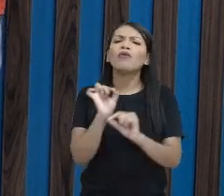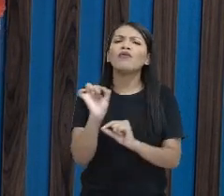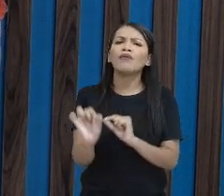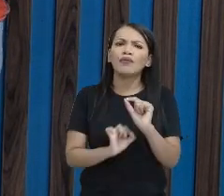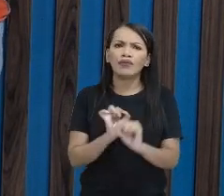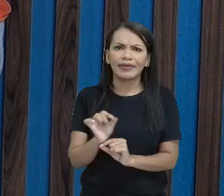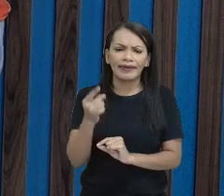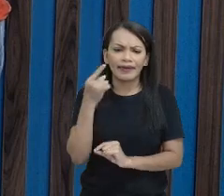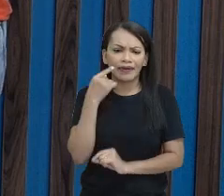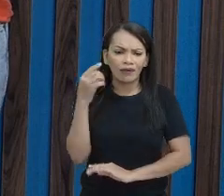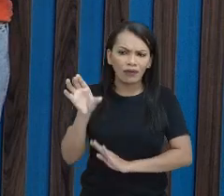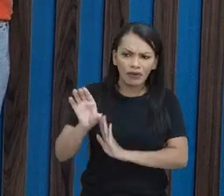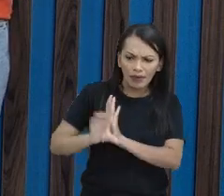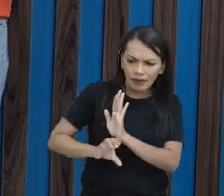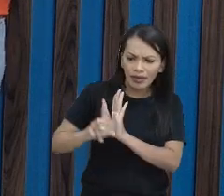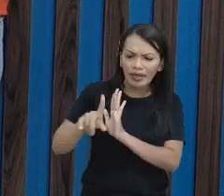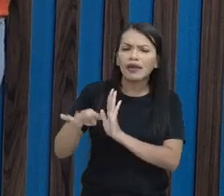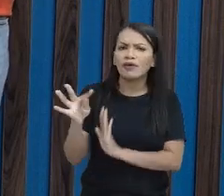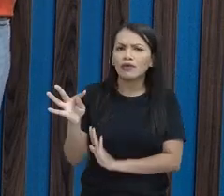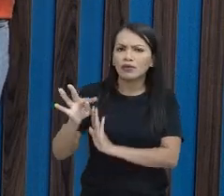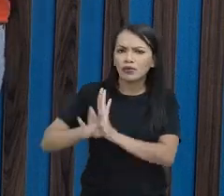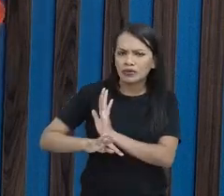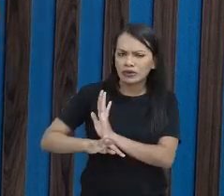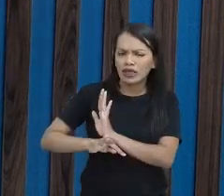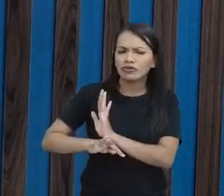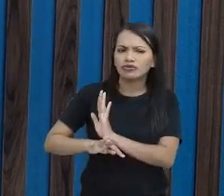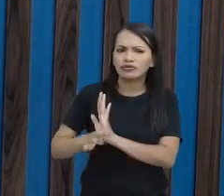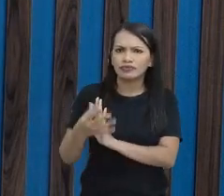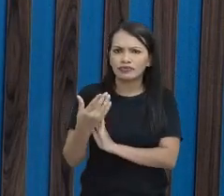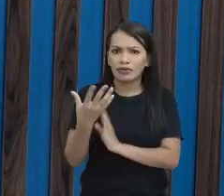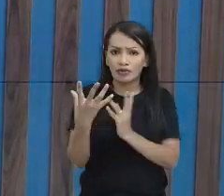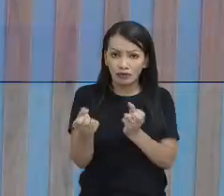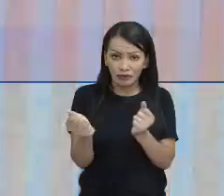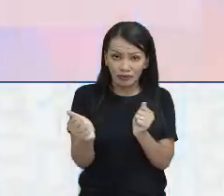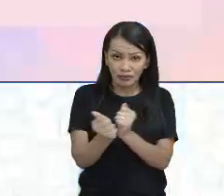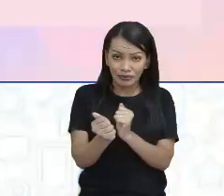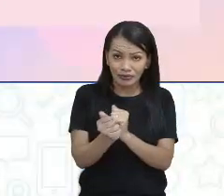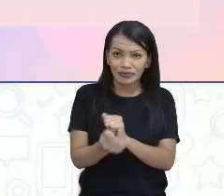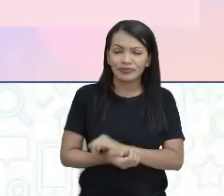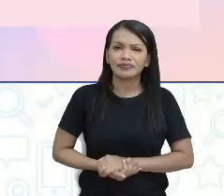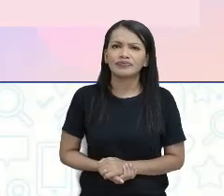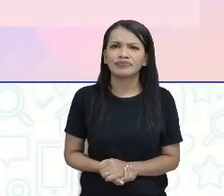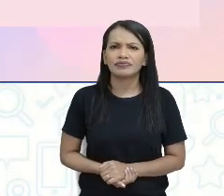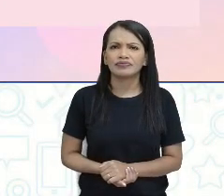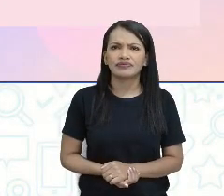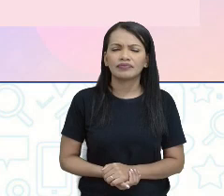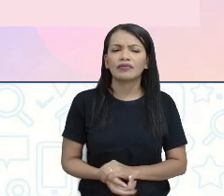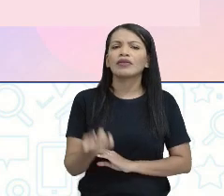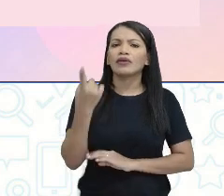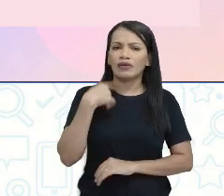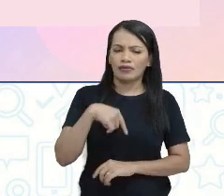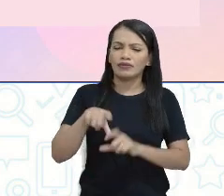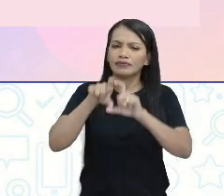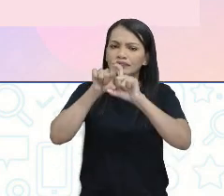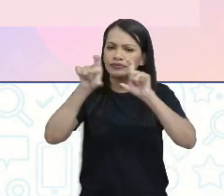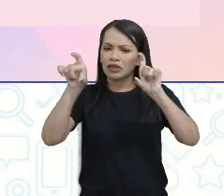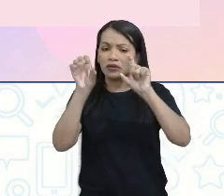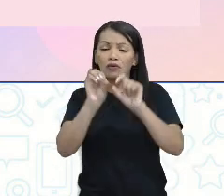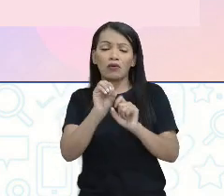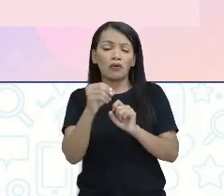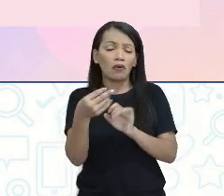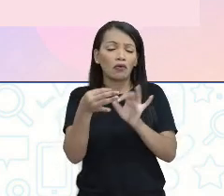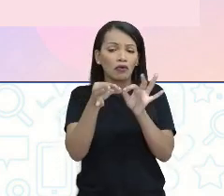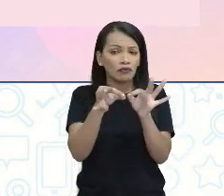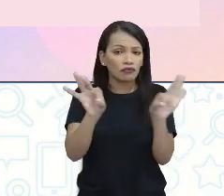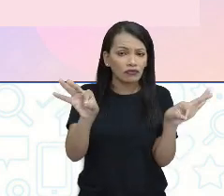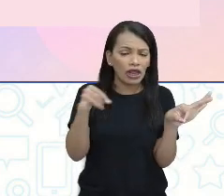tratar o capítulo, né? É um texto que fica à parte. Ó, vamos ler junto aqui a definição. A epígrafe é um título ou frase que